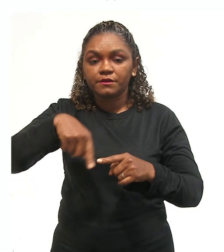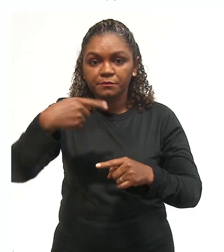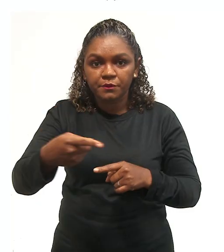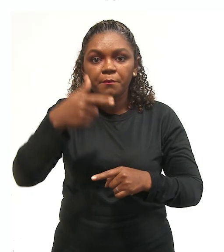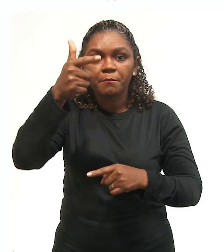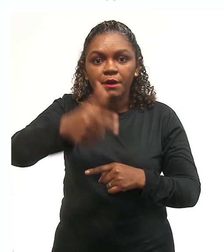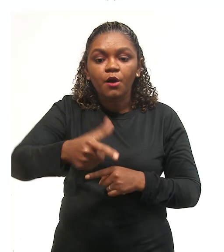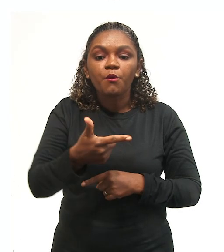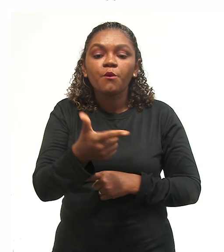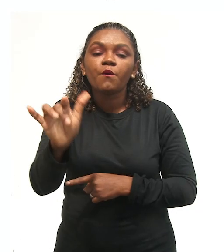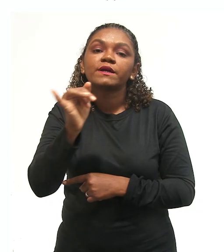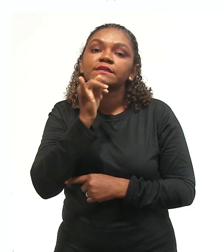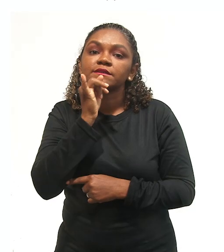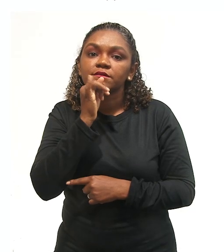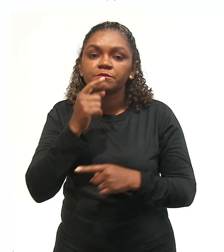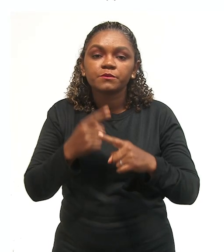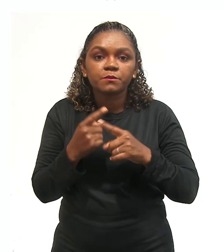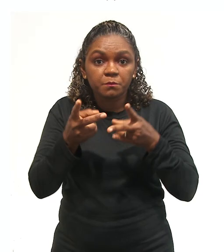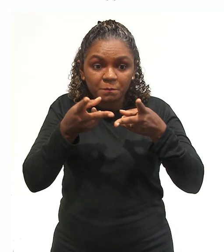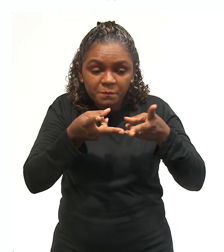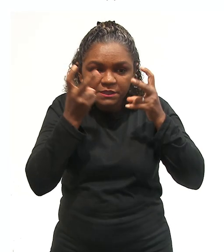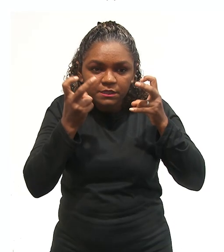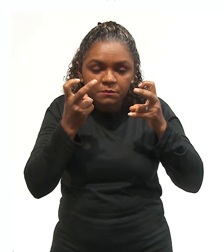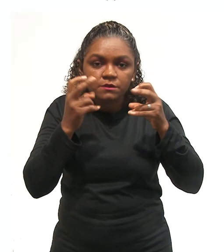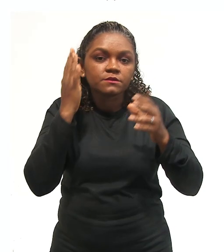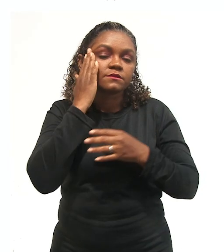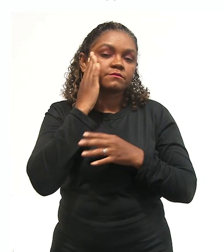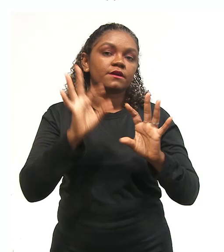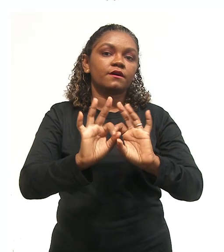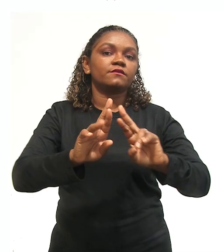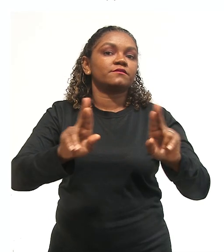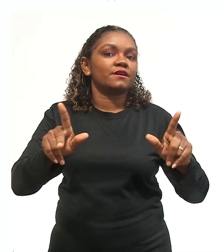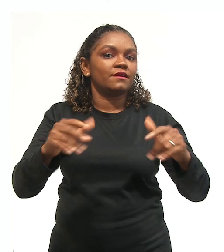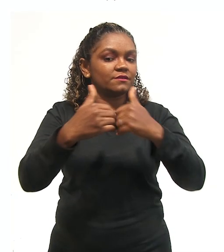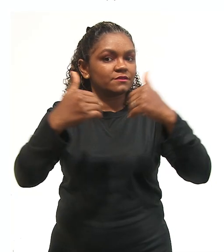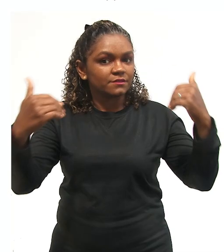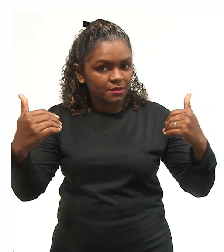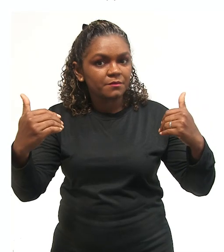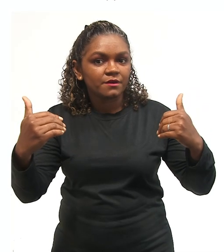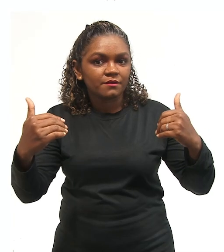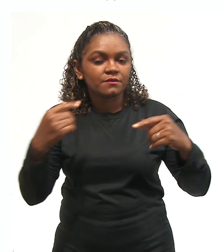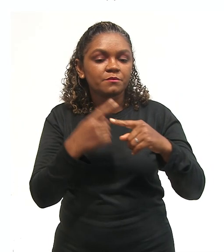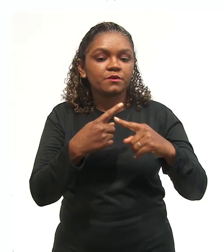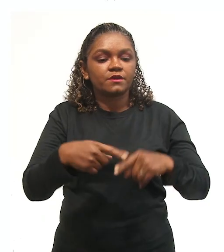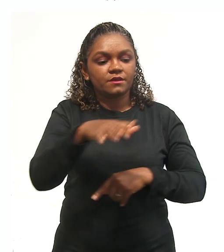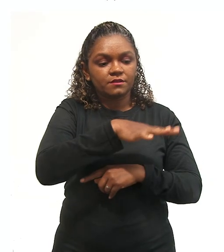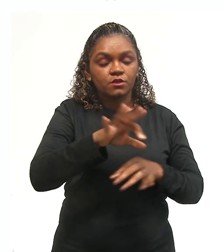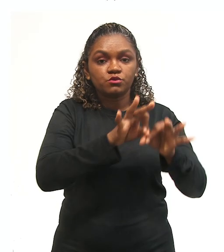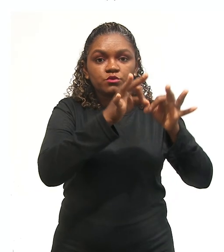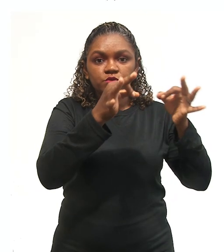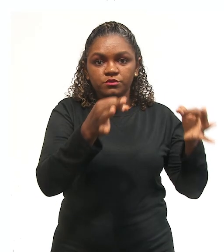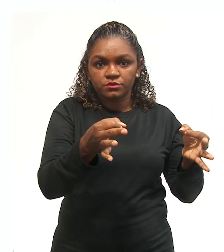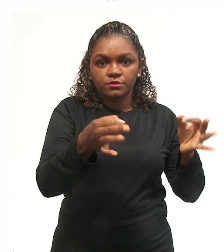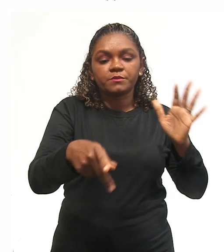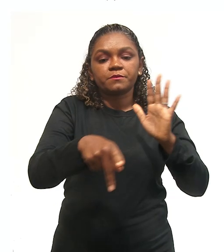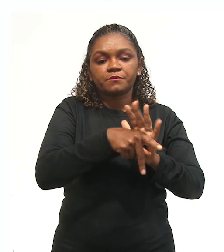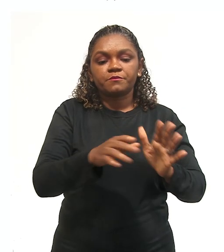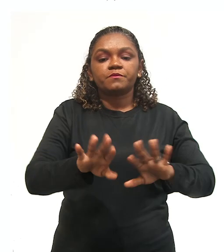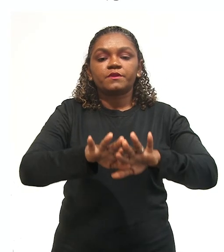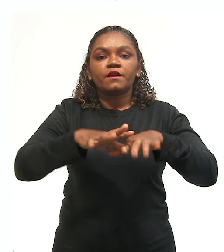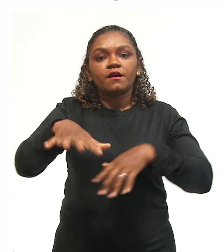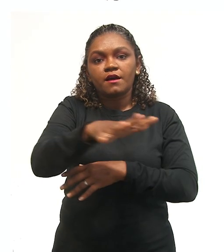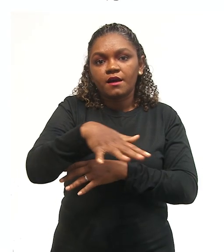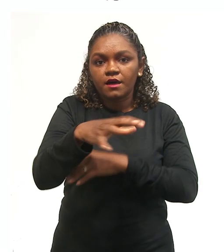próximos exemplos que a gente for trabalhar, para você saber diferenciar do juro comercial para o juro